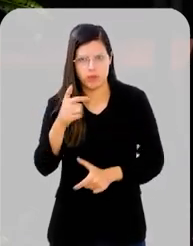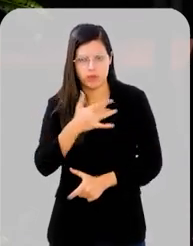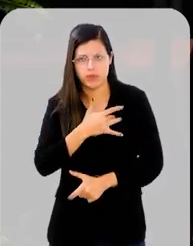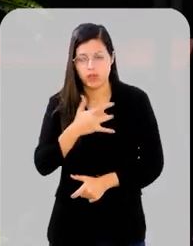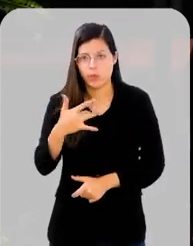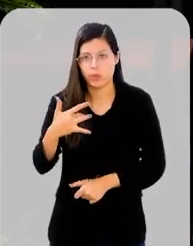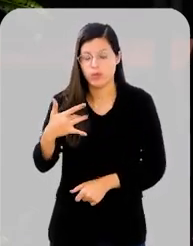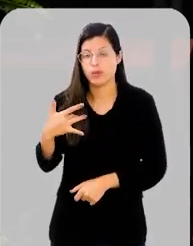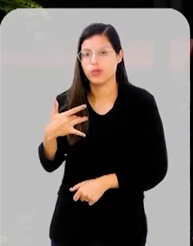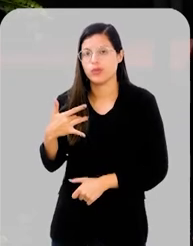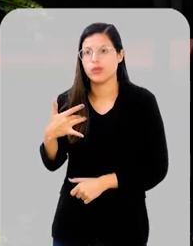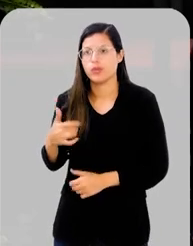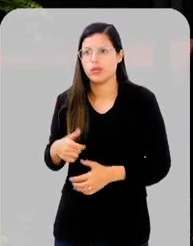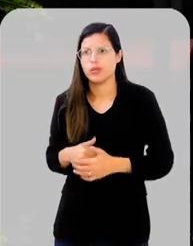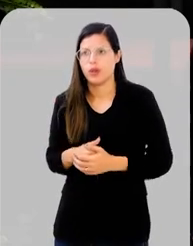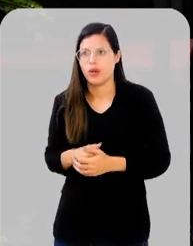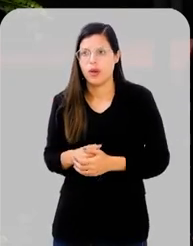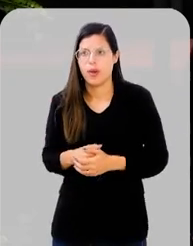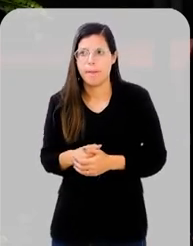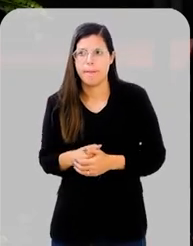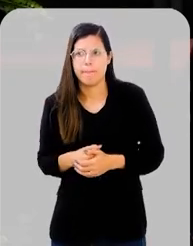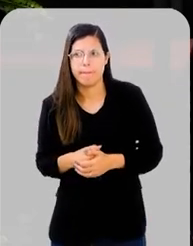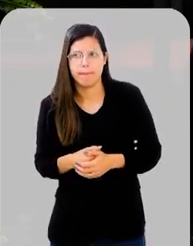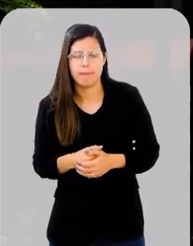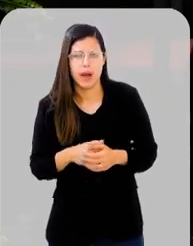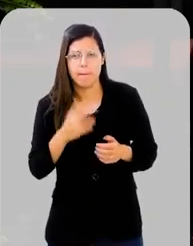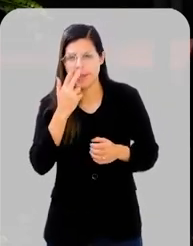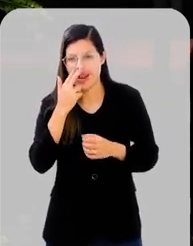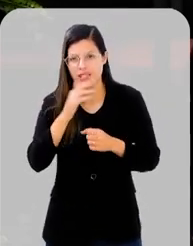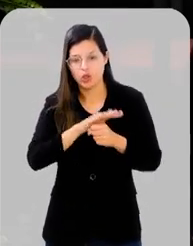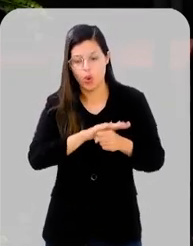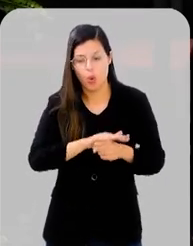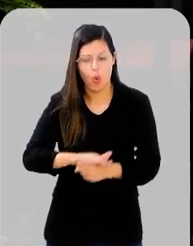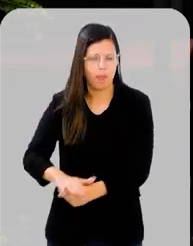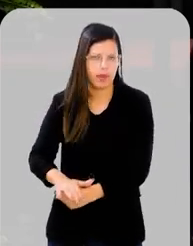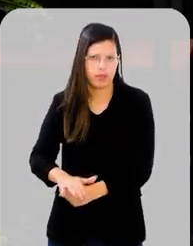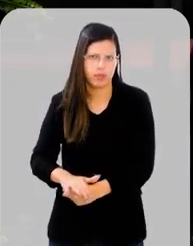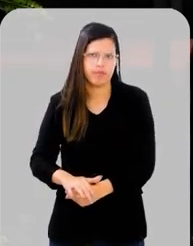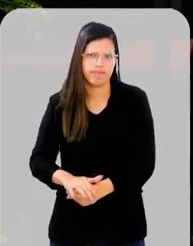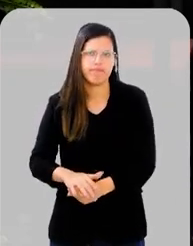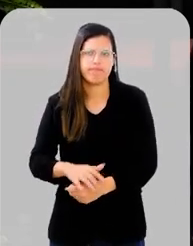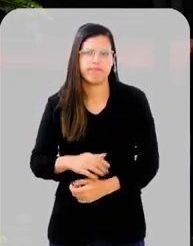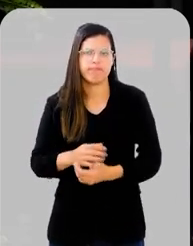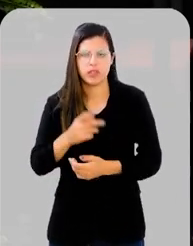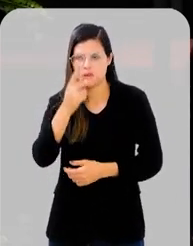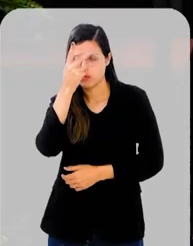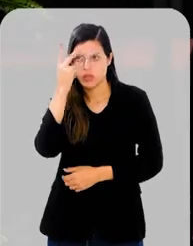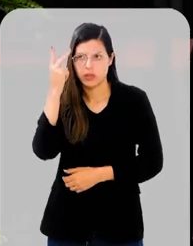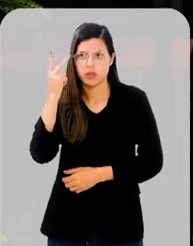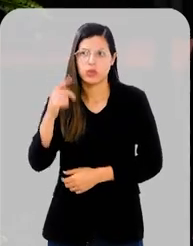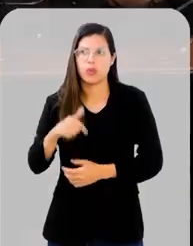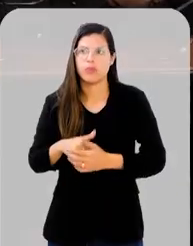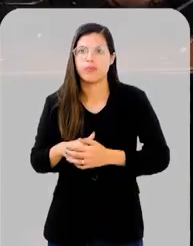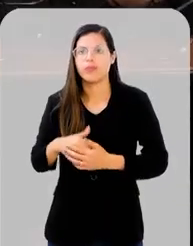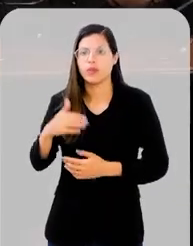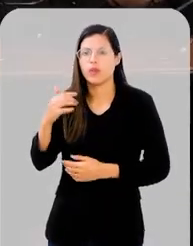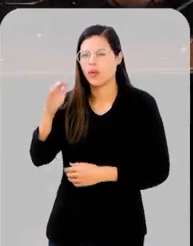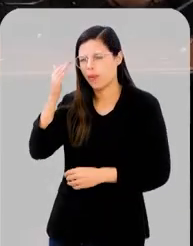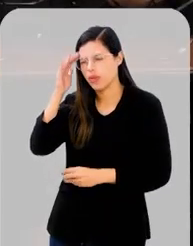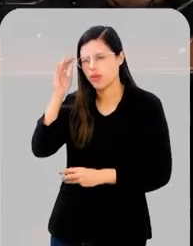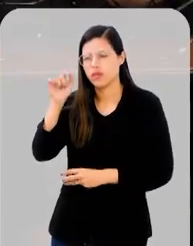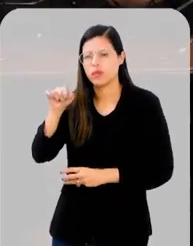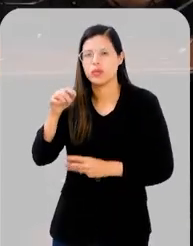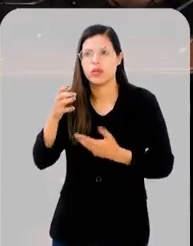para eh menosprezar oprimir aqueles que não t voz pelo que eu entendo você não